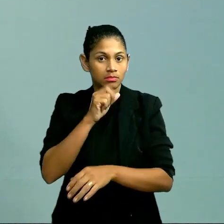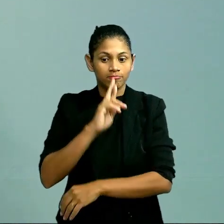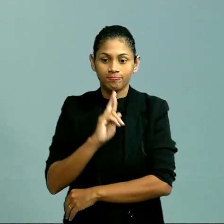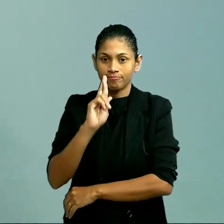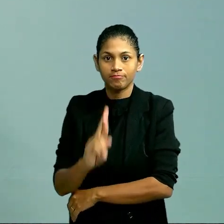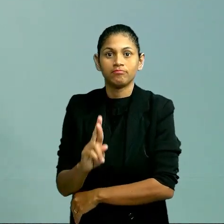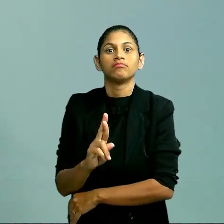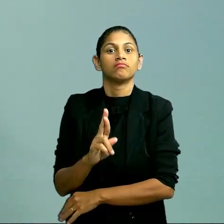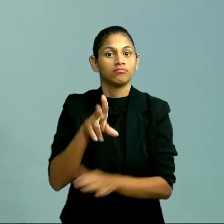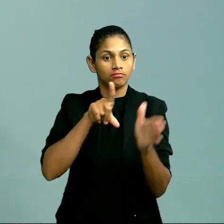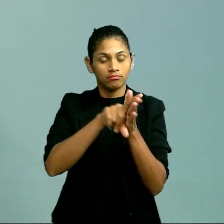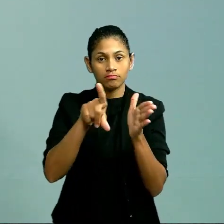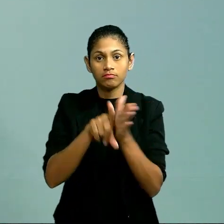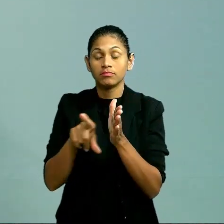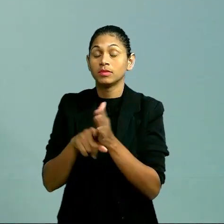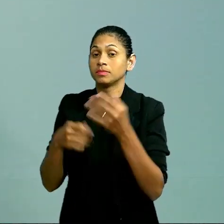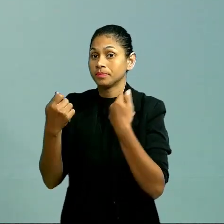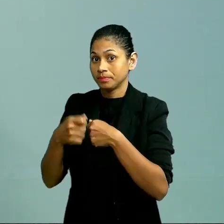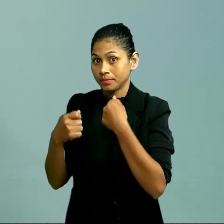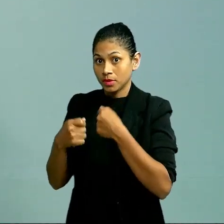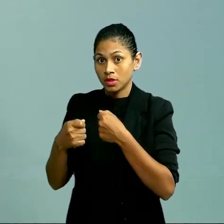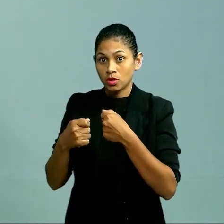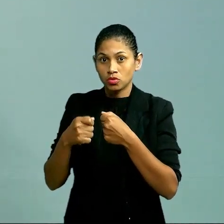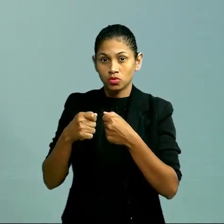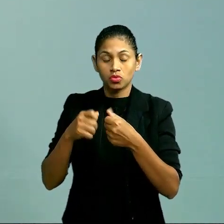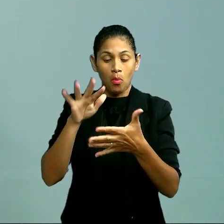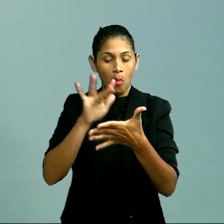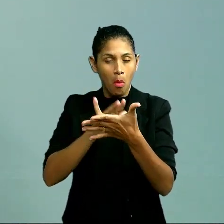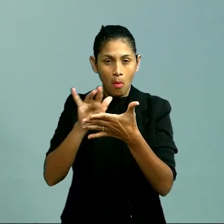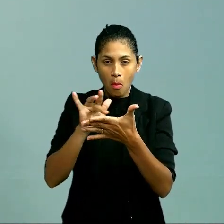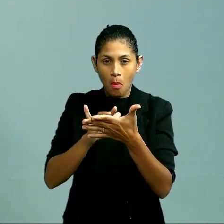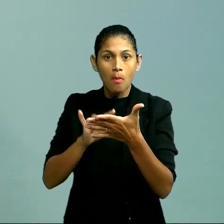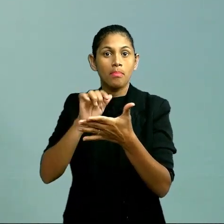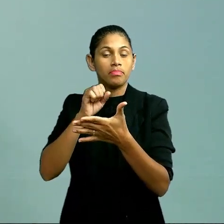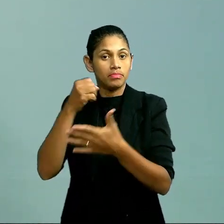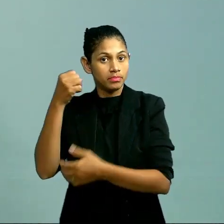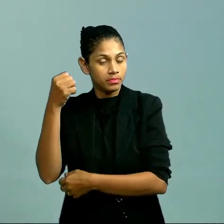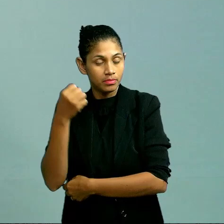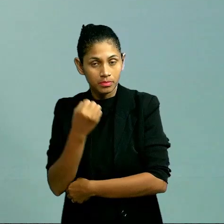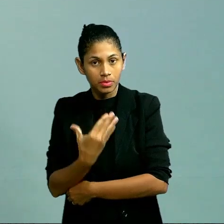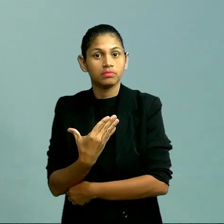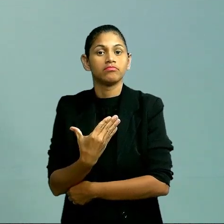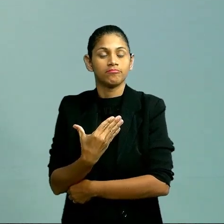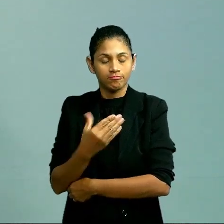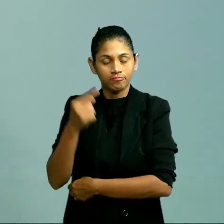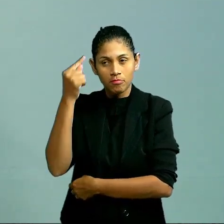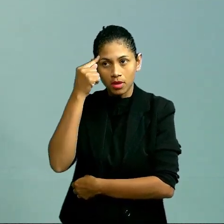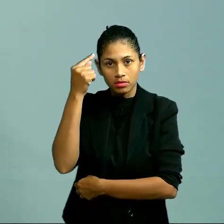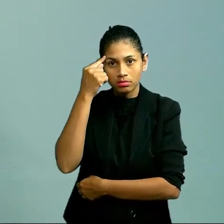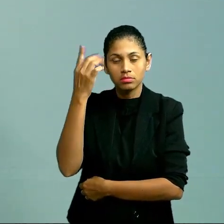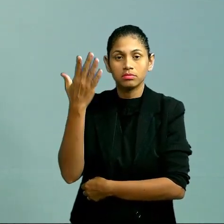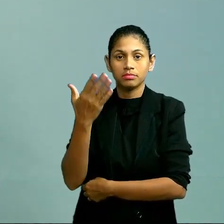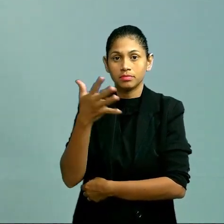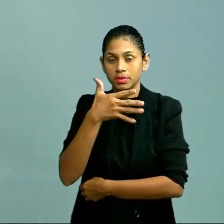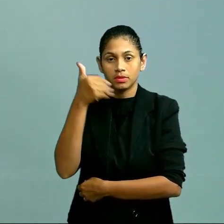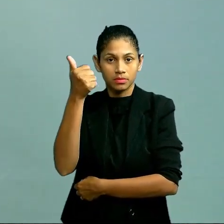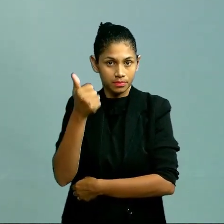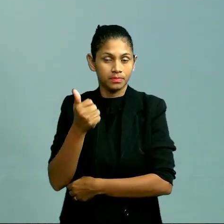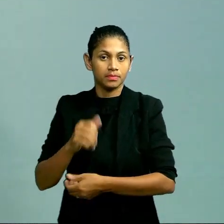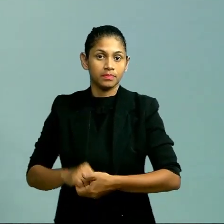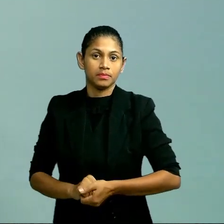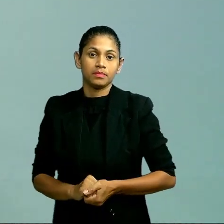isso, você tem que fazer os cálculos de maneira muito intuitiva para resolver da melhor forma possível.